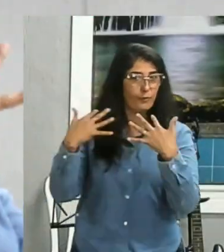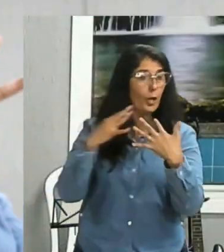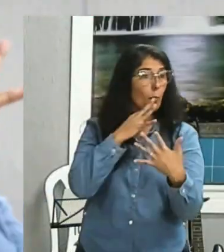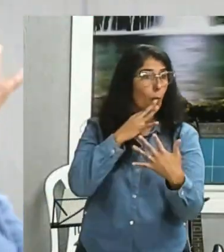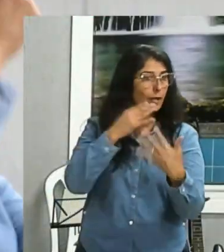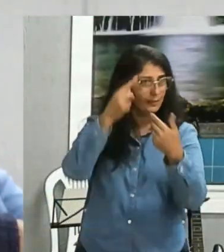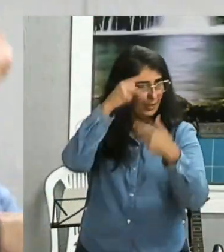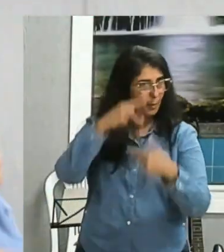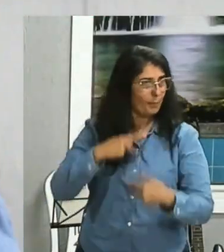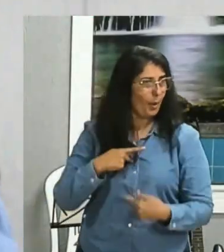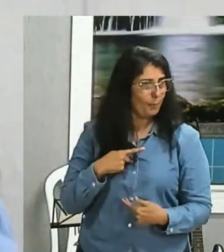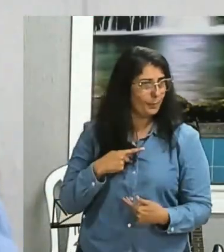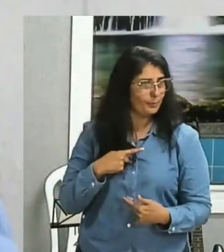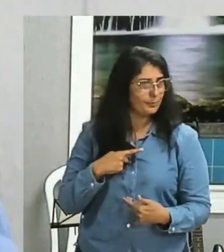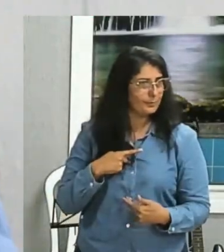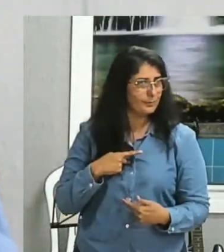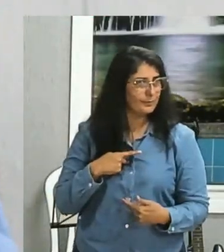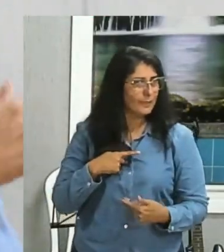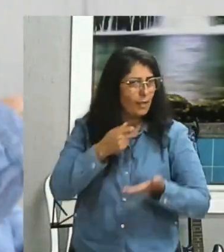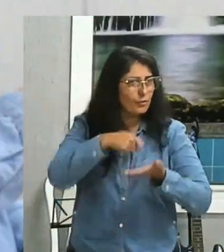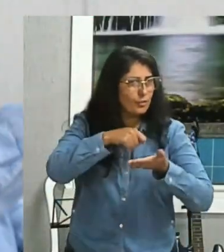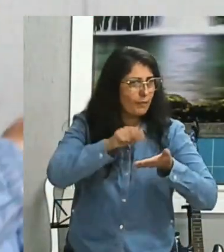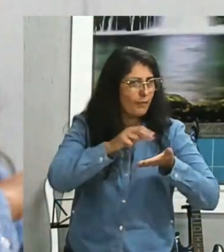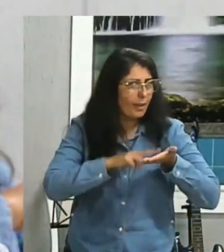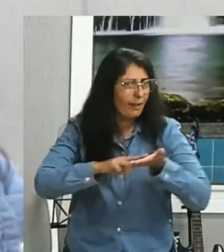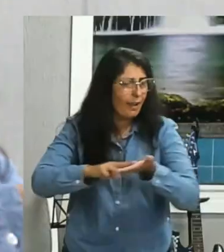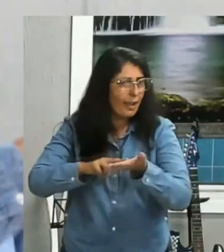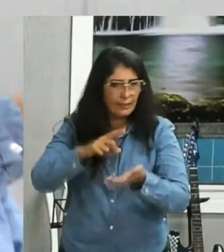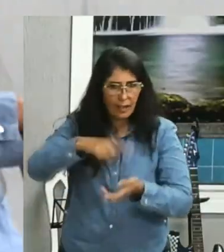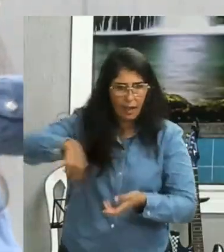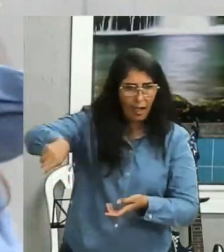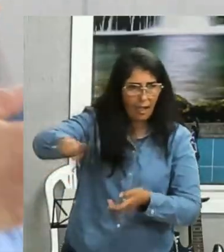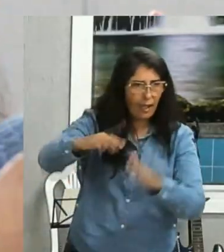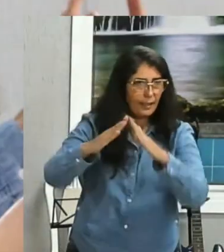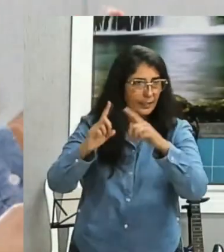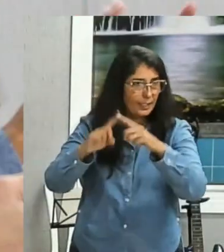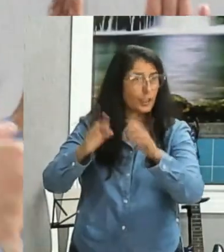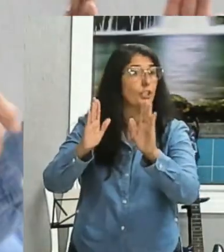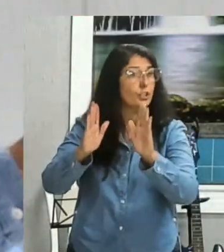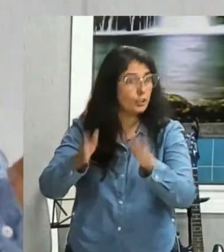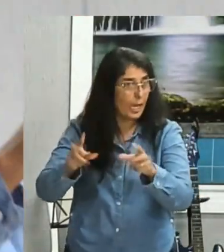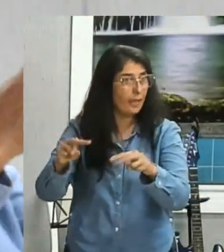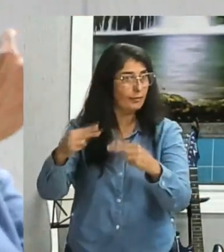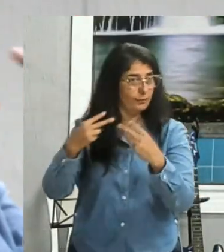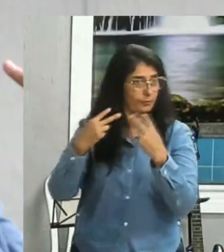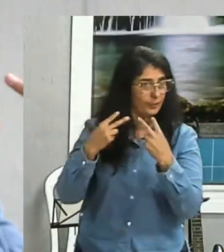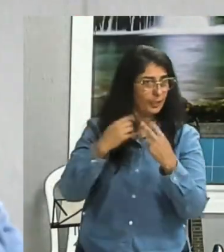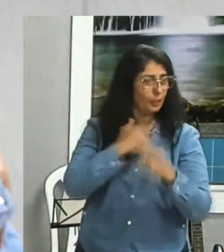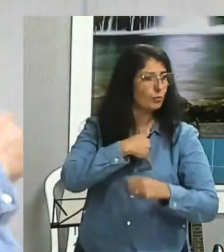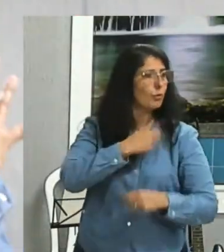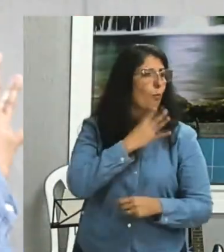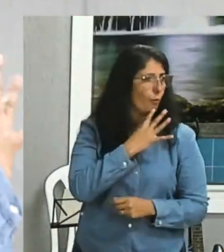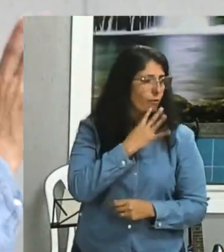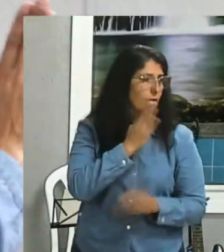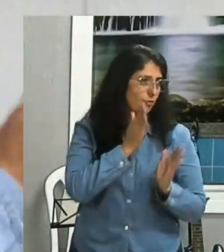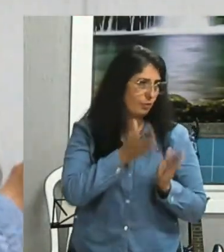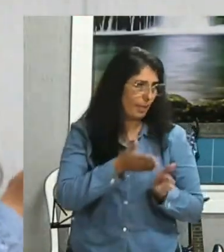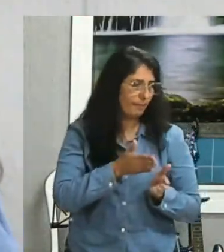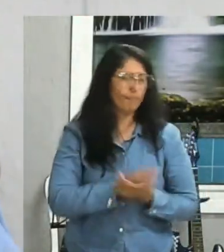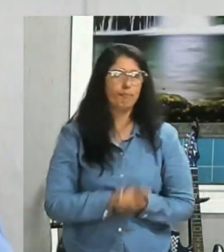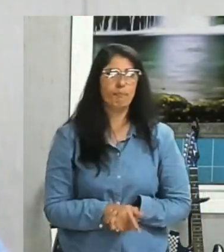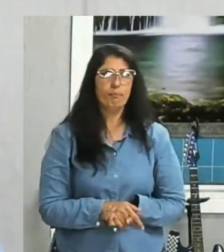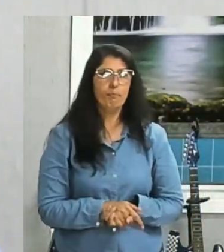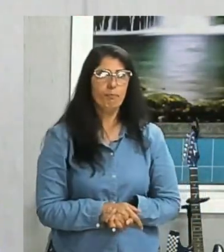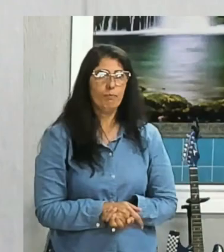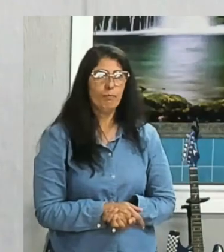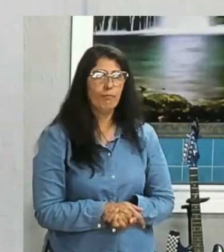iria escrever essas cartas, ou essa carta, né, ou esse livro. E